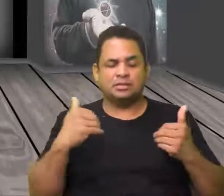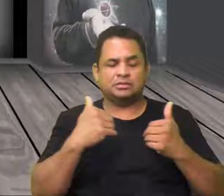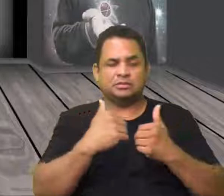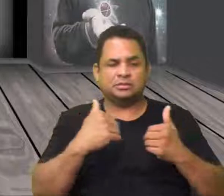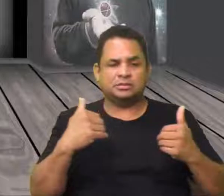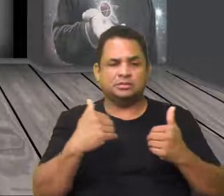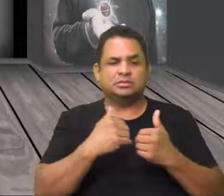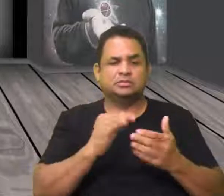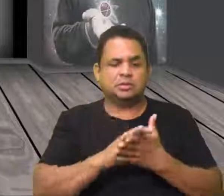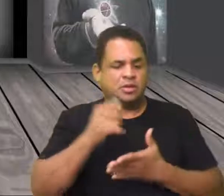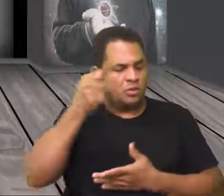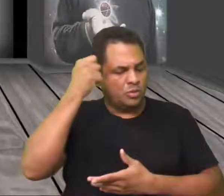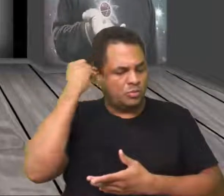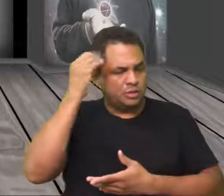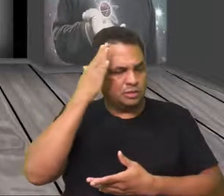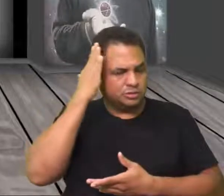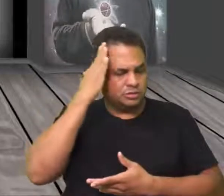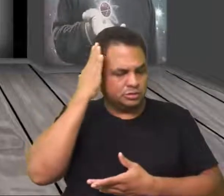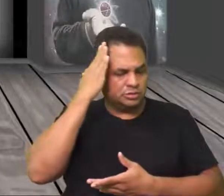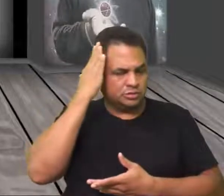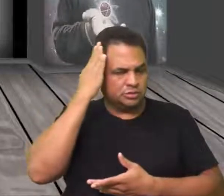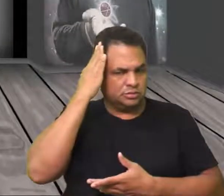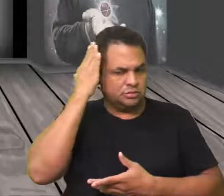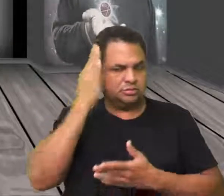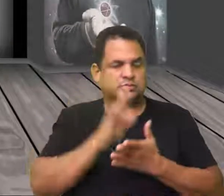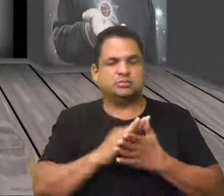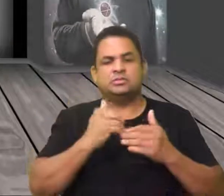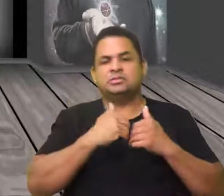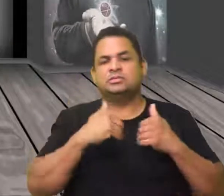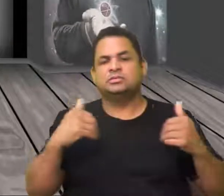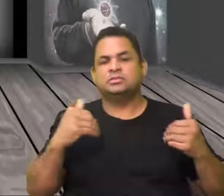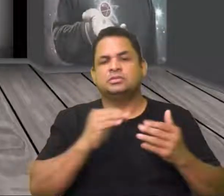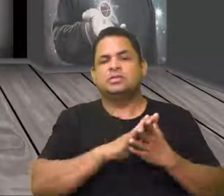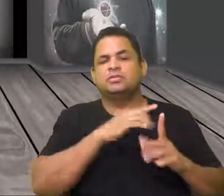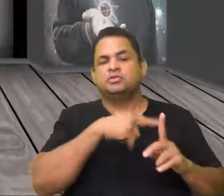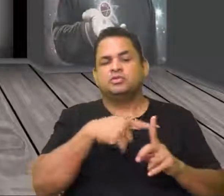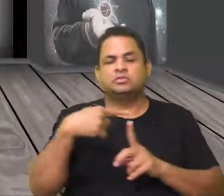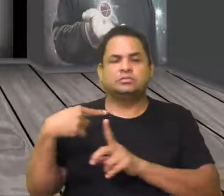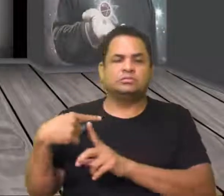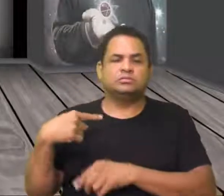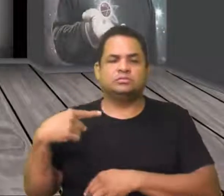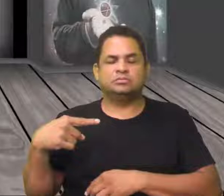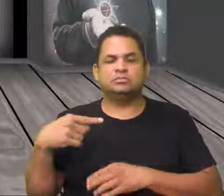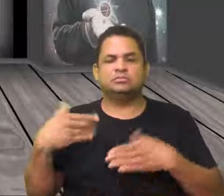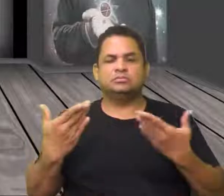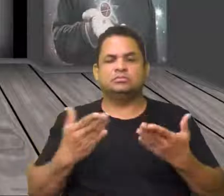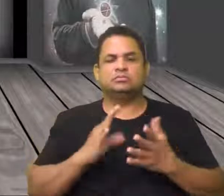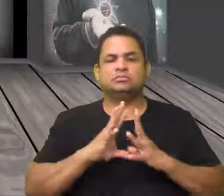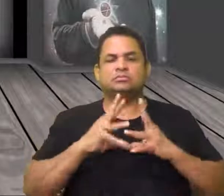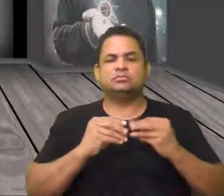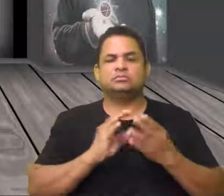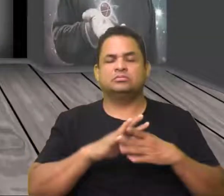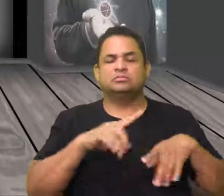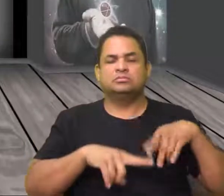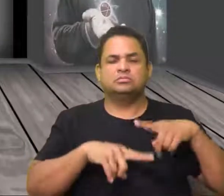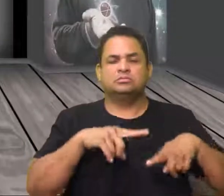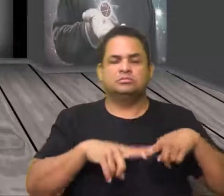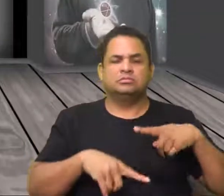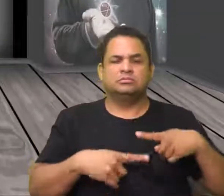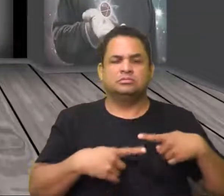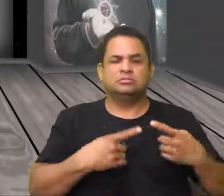carregado. Porque está pareado, só que o pente vai separar as cargas e como nós falamos, todo material que